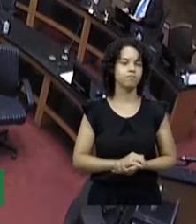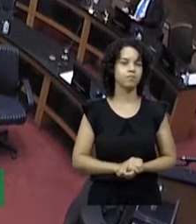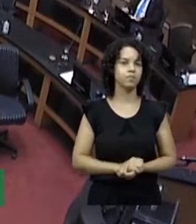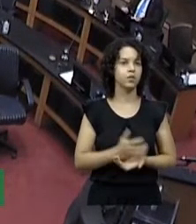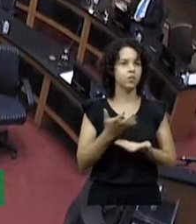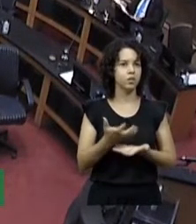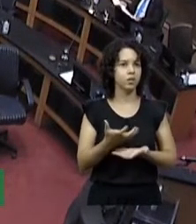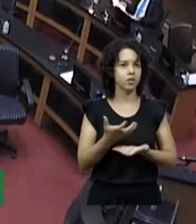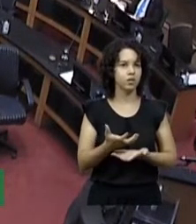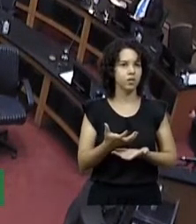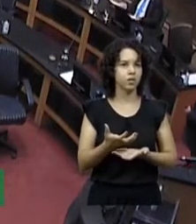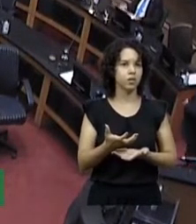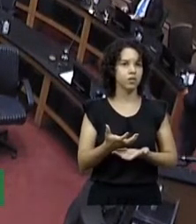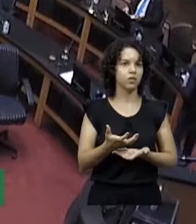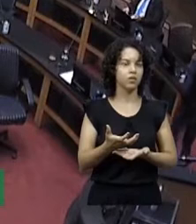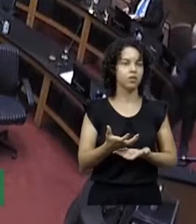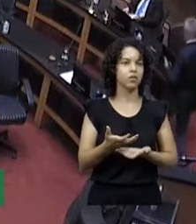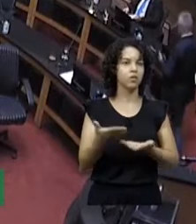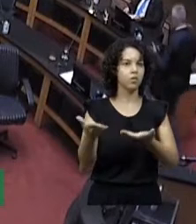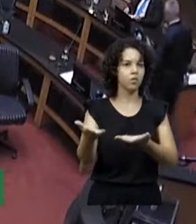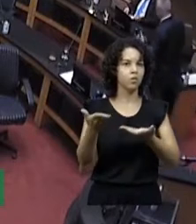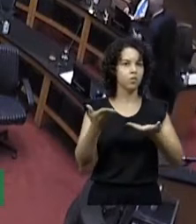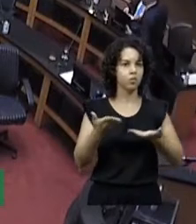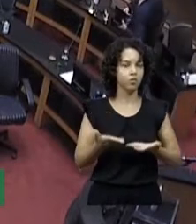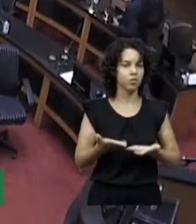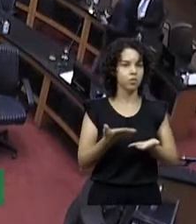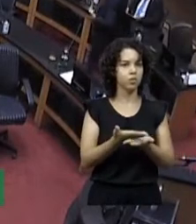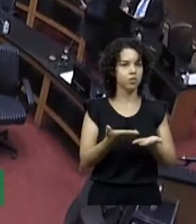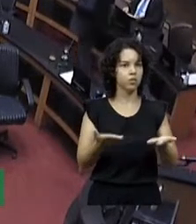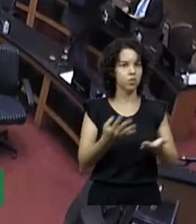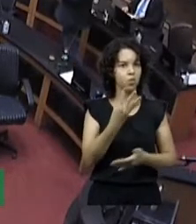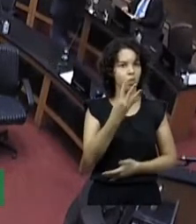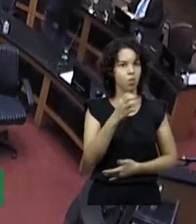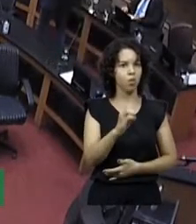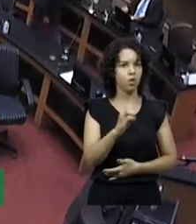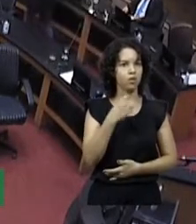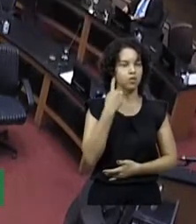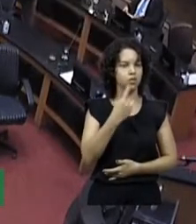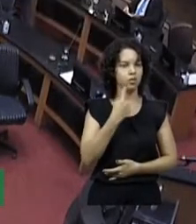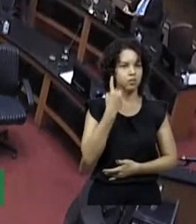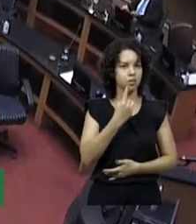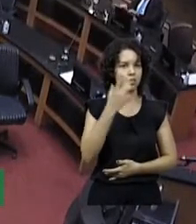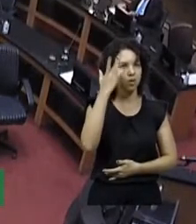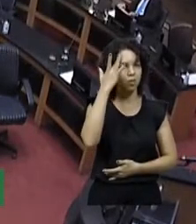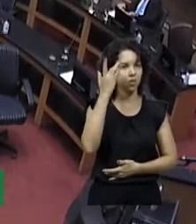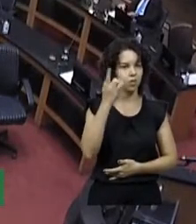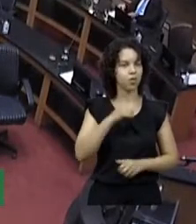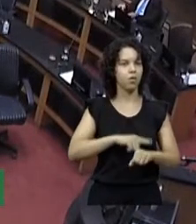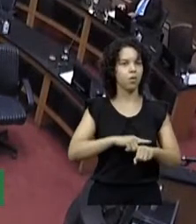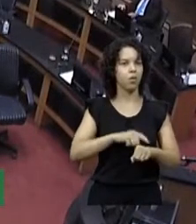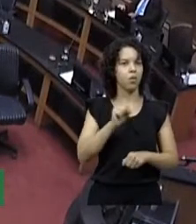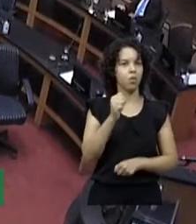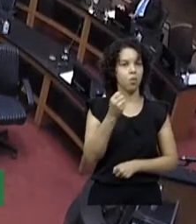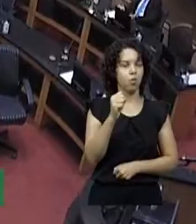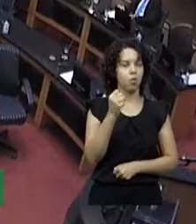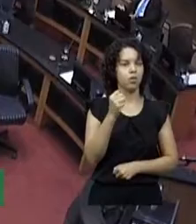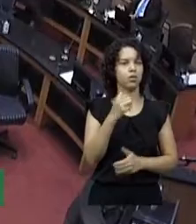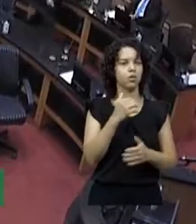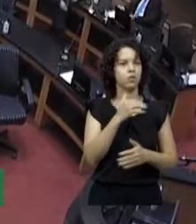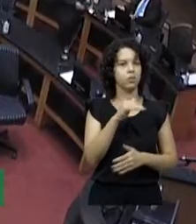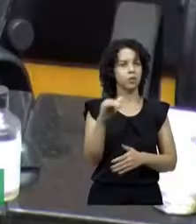Gostaria apenas de fazer um convite aqui aos 40 deputados e às deputadas. Amanhã, às 8h30, no